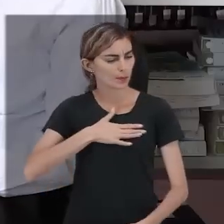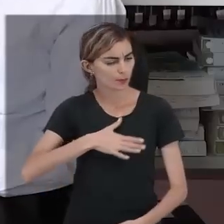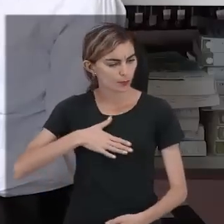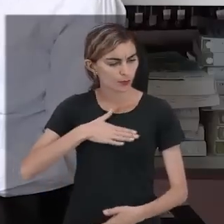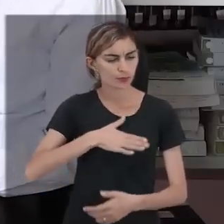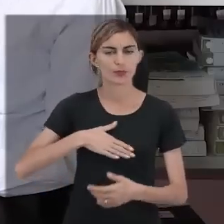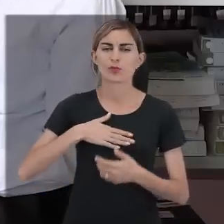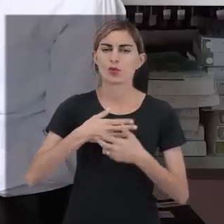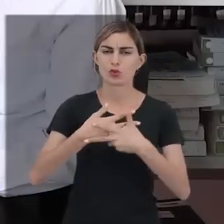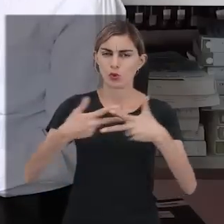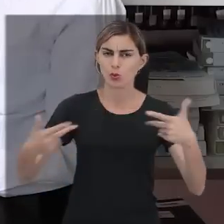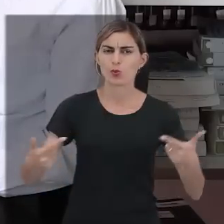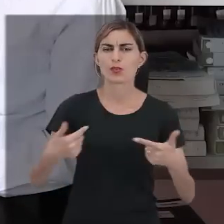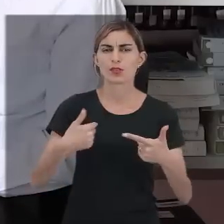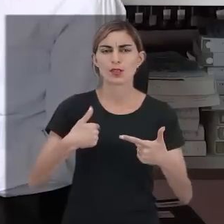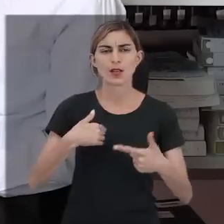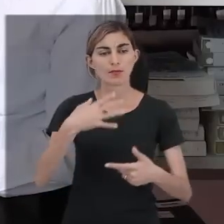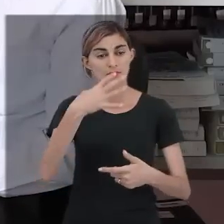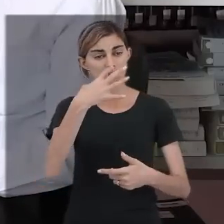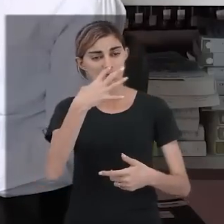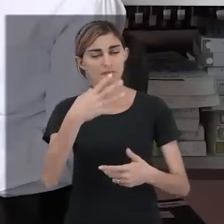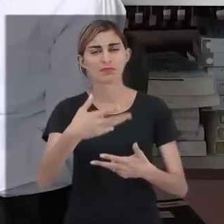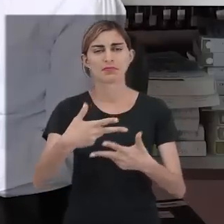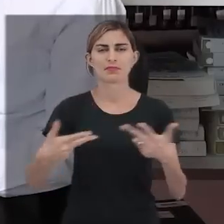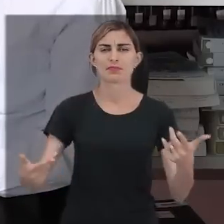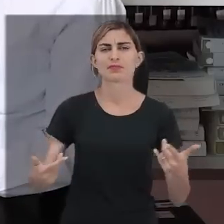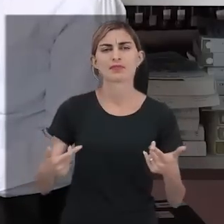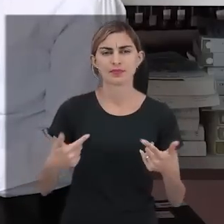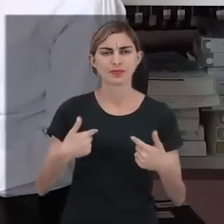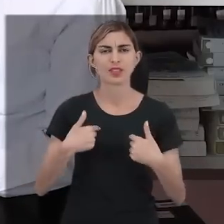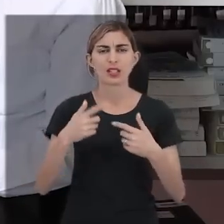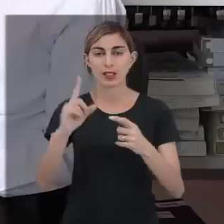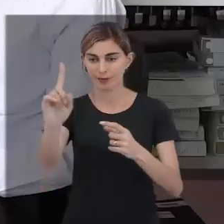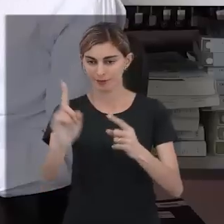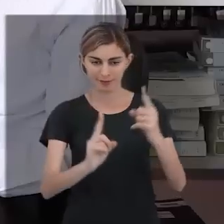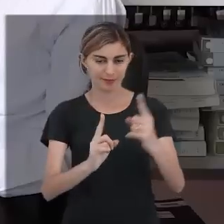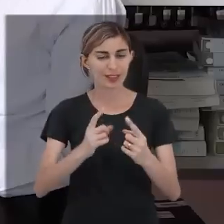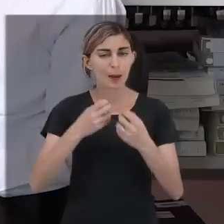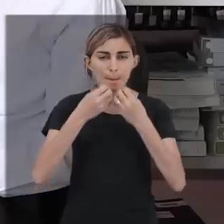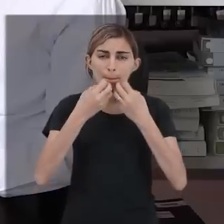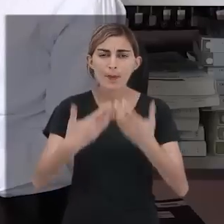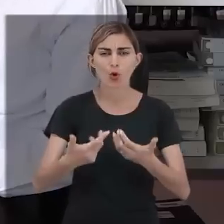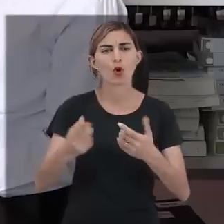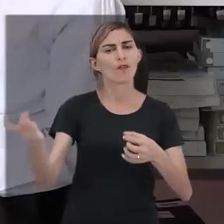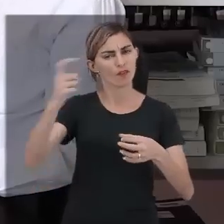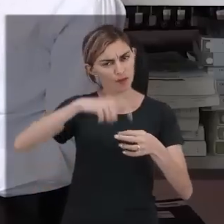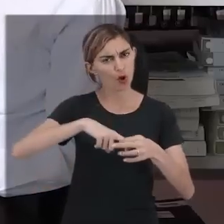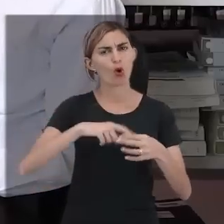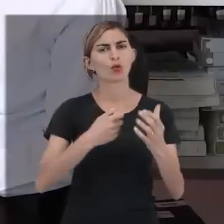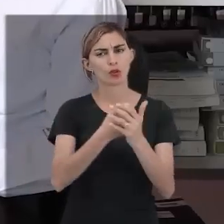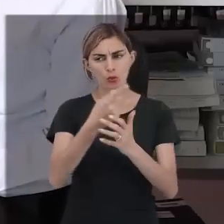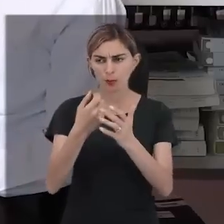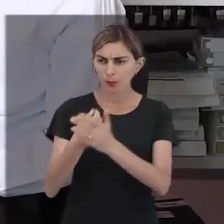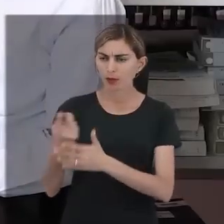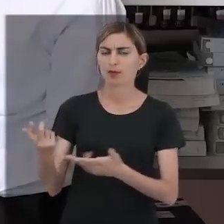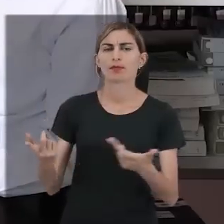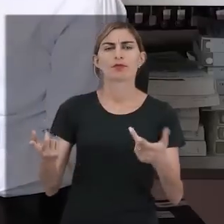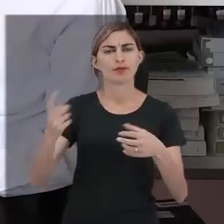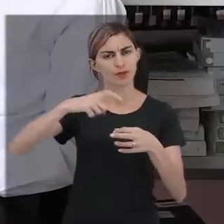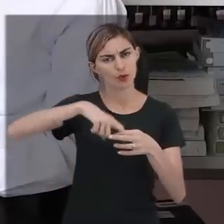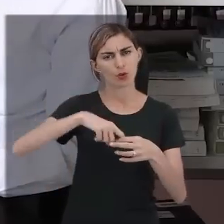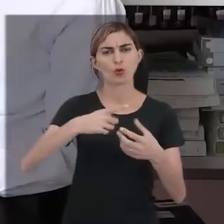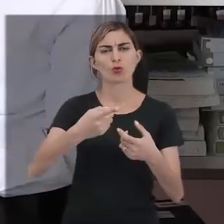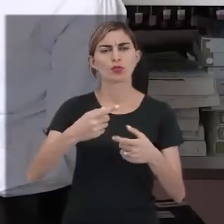satisfeito, até no estágio de encantamento. E o que acontece? Quando o cliente ele está muito satisfeito, ele retorna, né, para usufruir